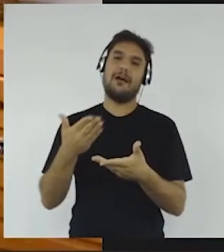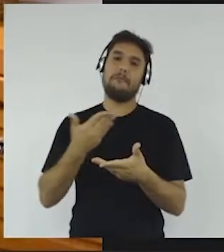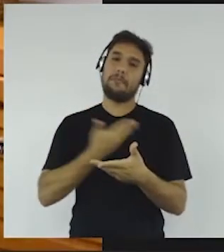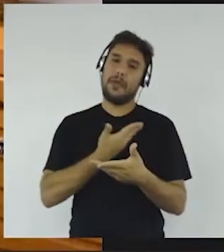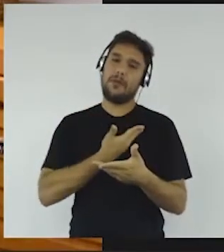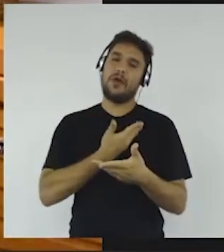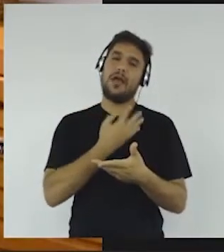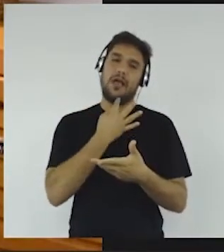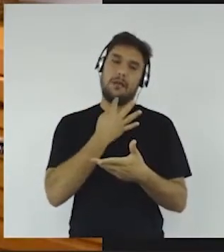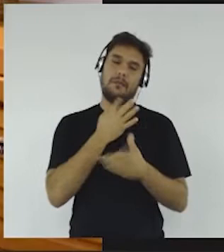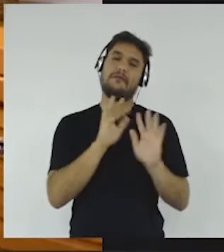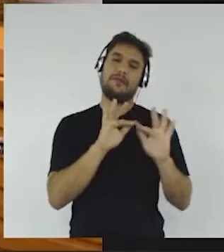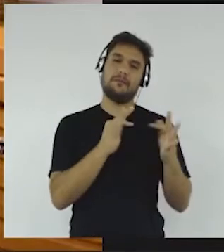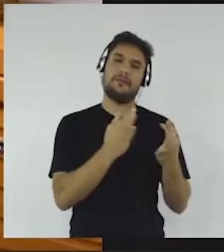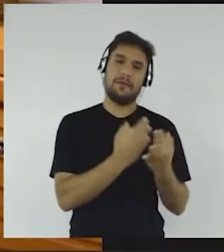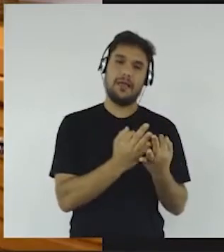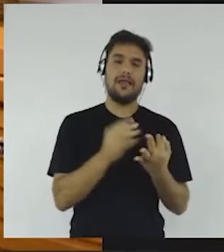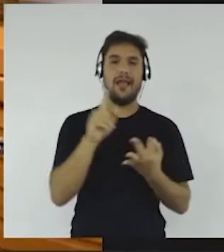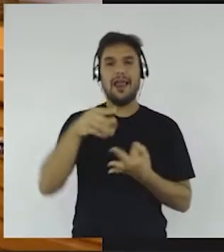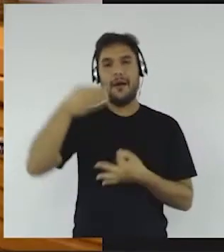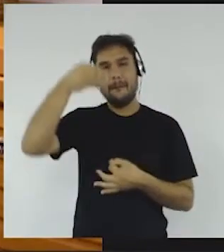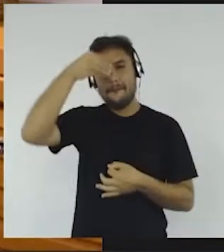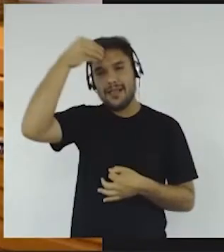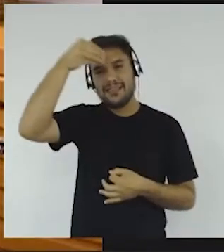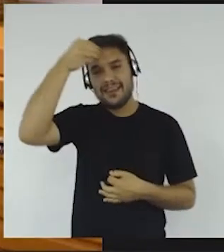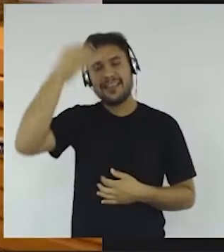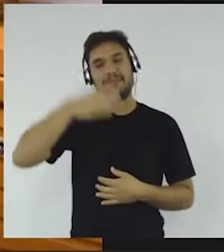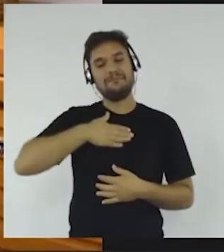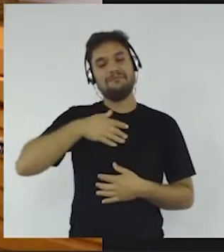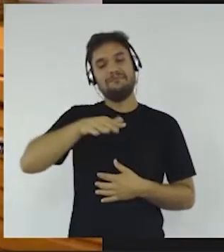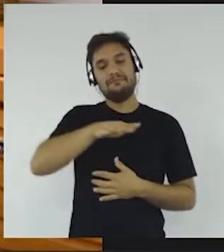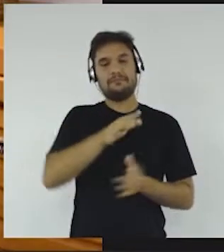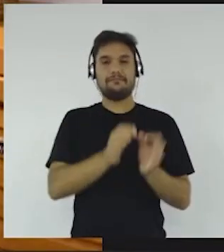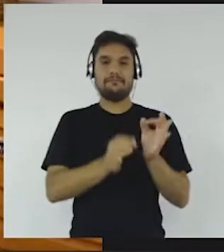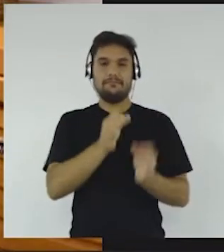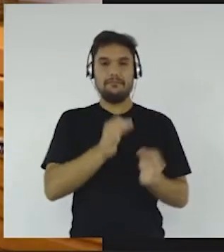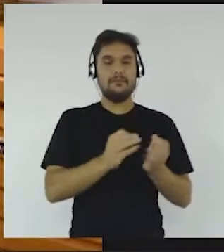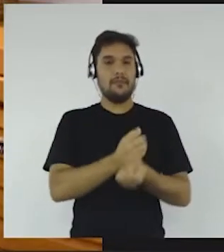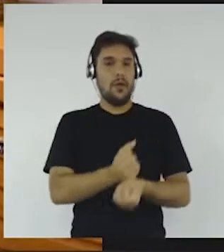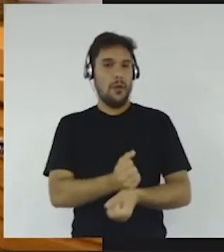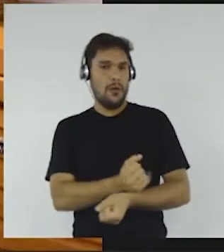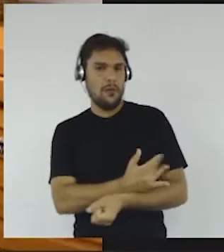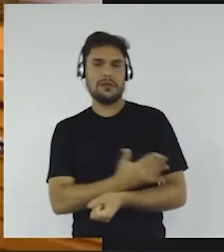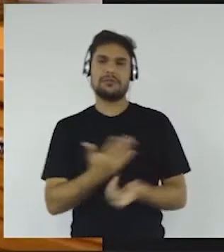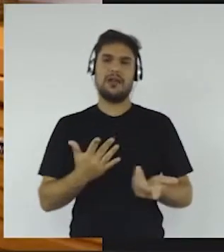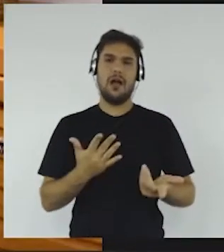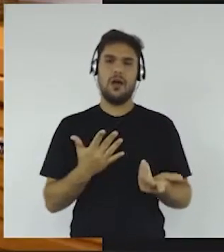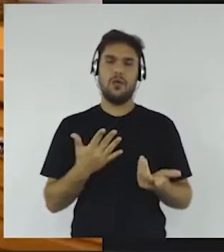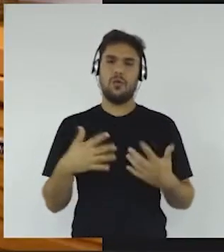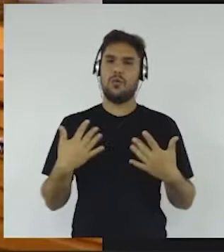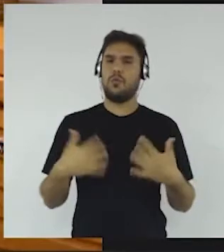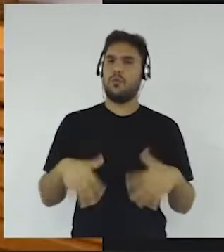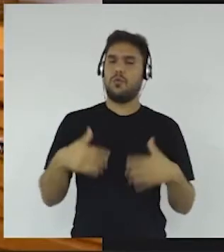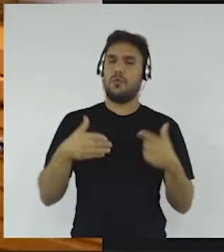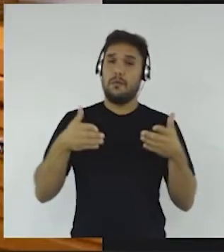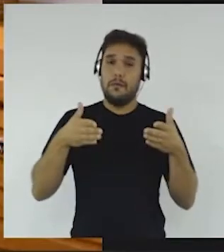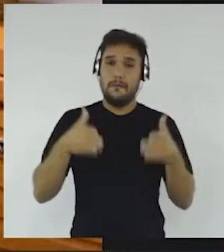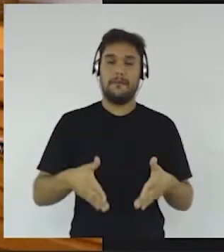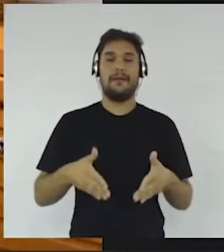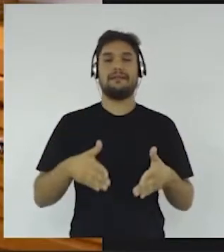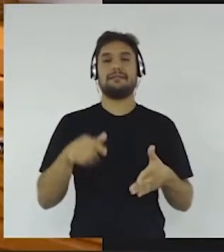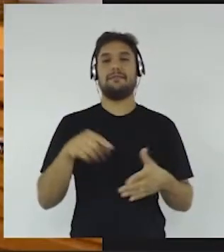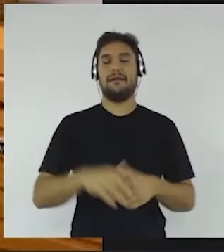família, é, para mim, um padrinho na área jurídica, então é uma emoção muito grande participar aqui